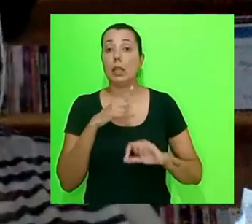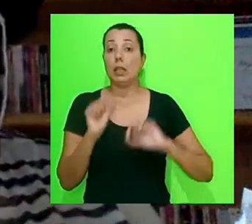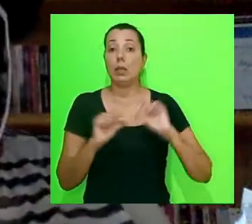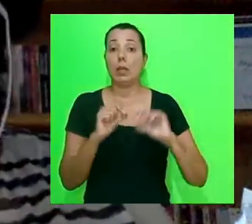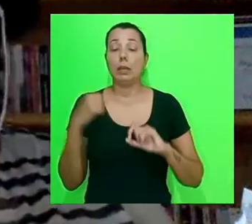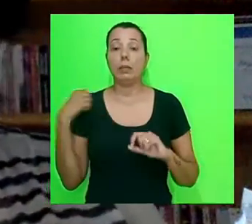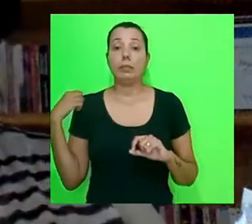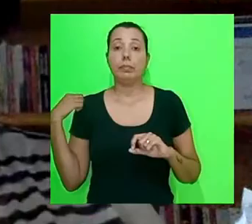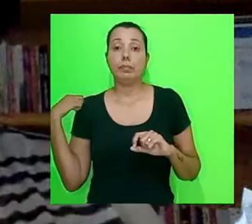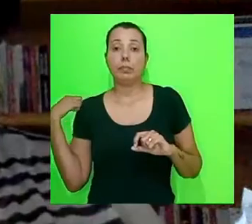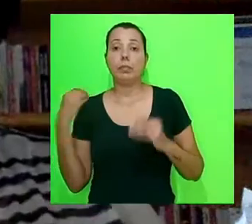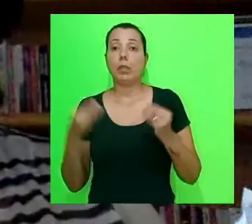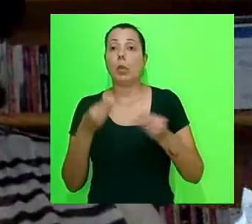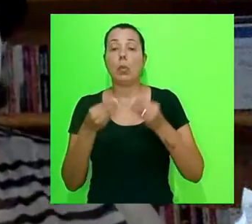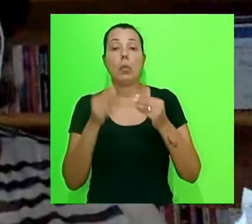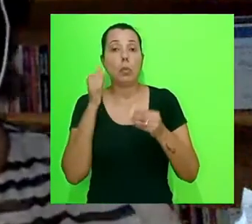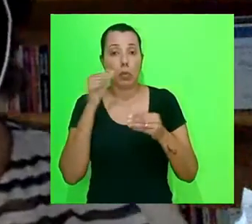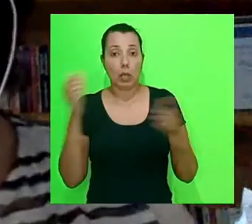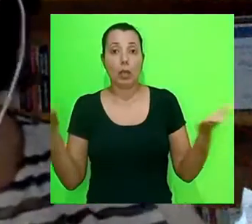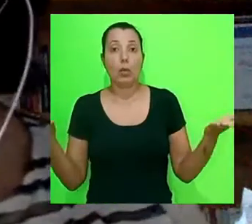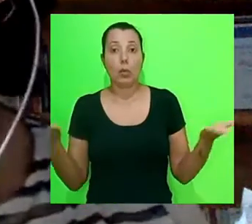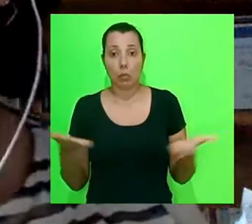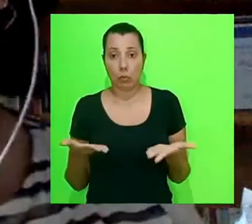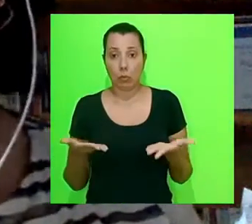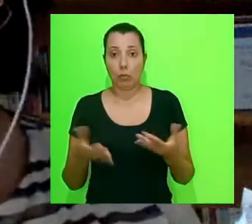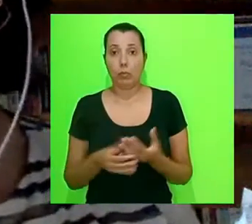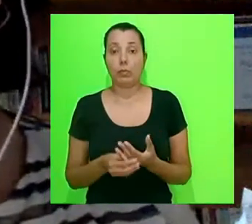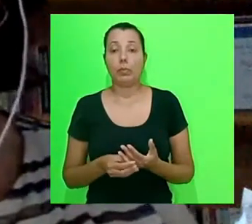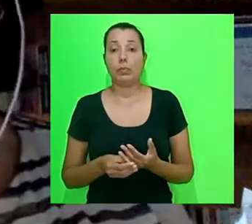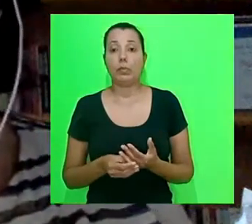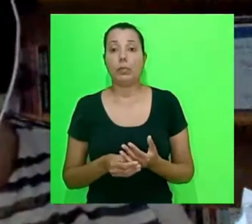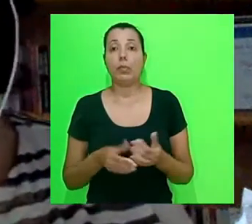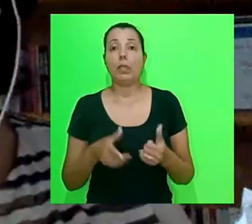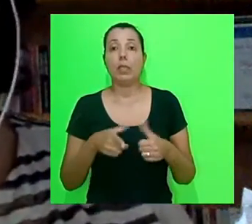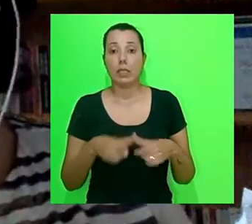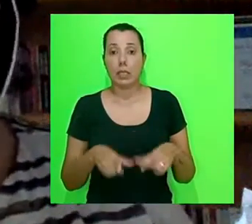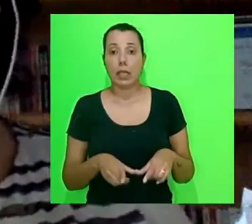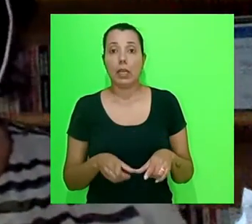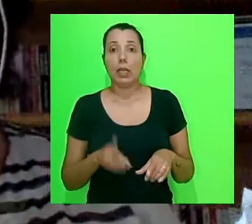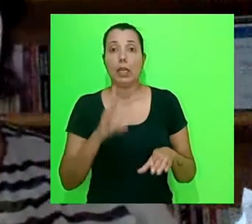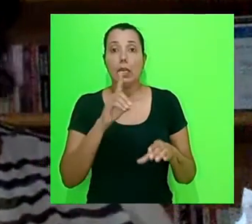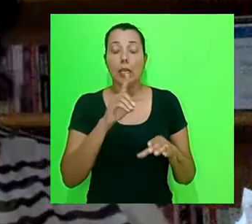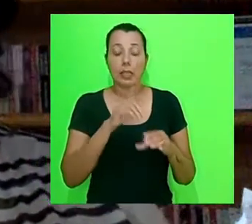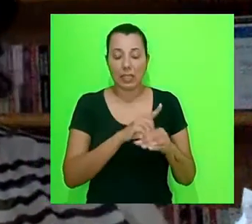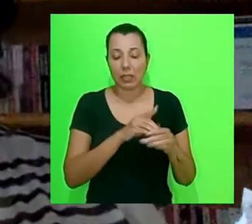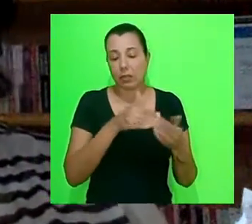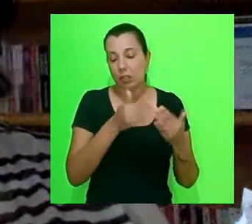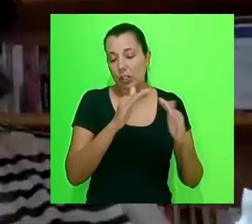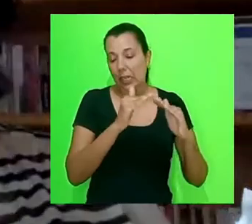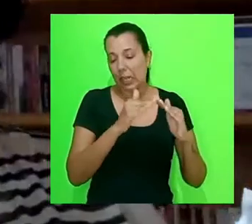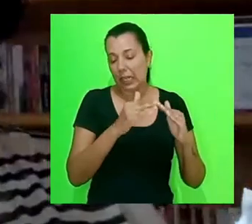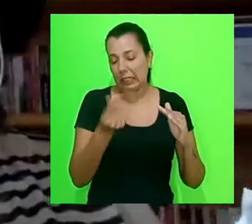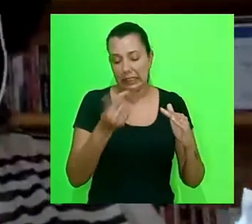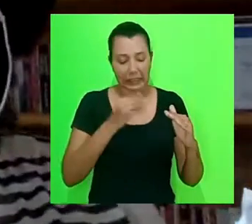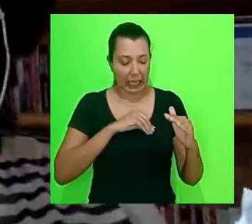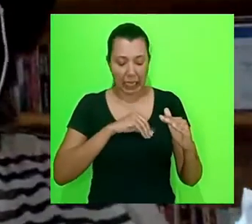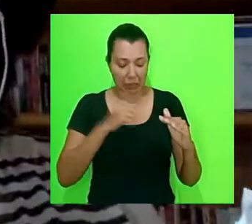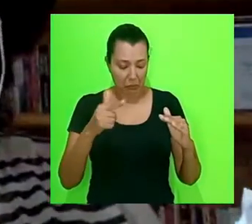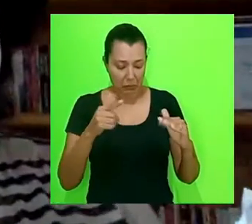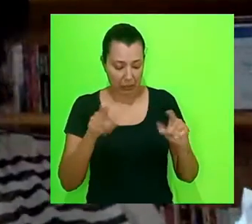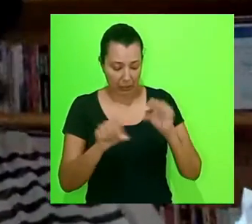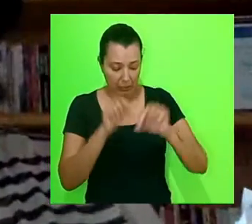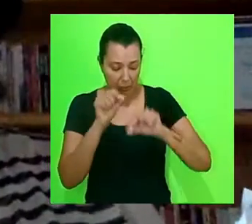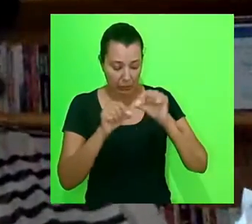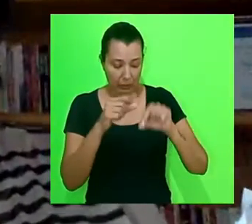mais dificuldades financeiras, o fato dela não ter essa renda também é um dos motivos, né? Não